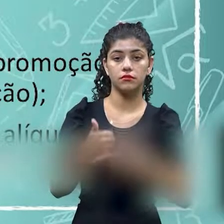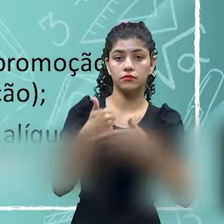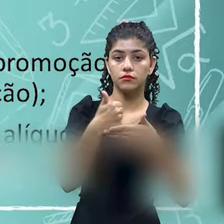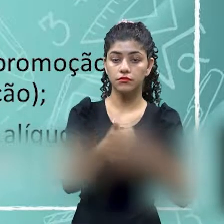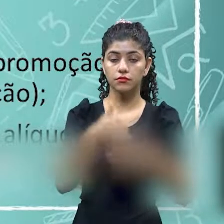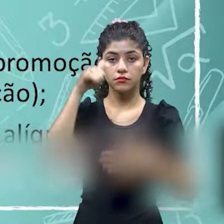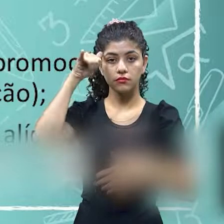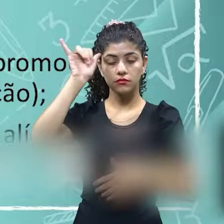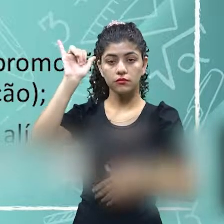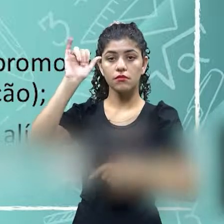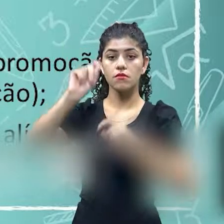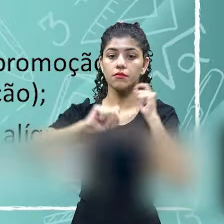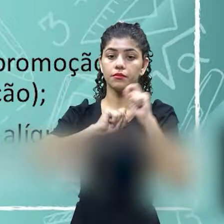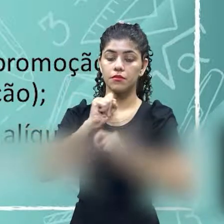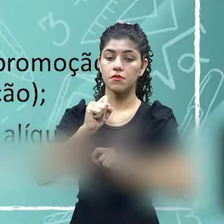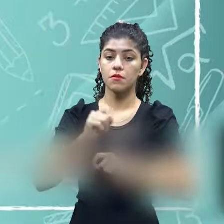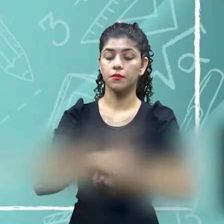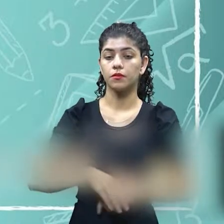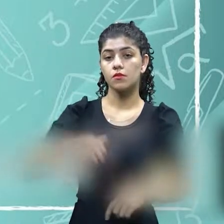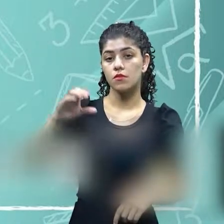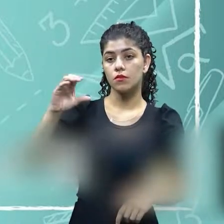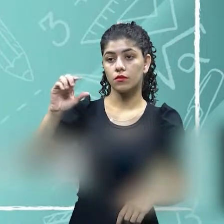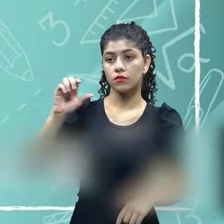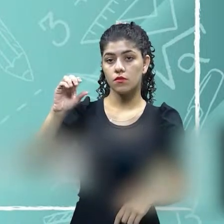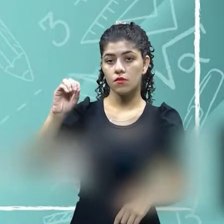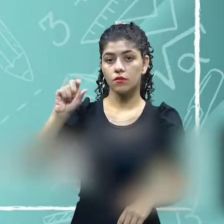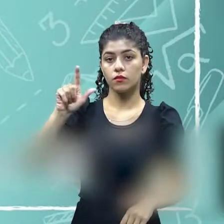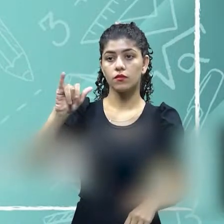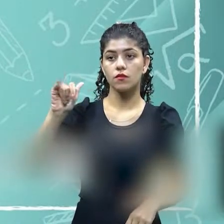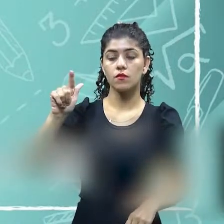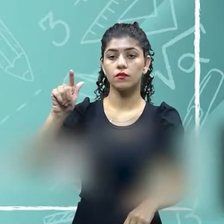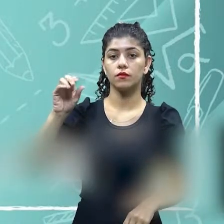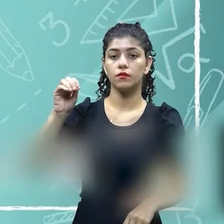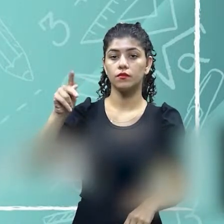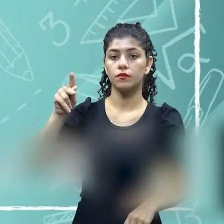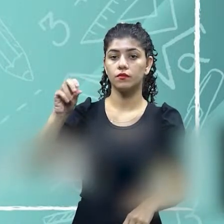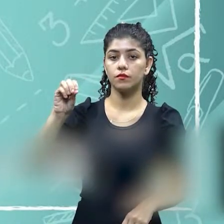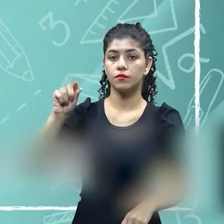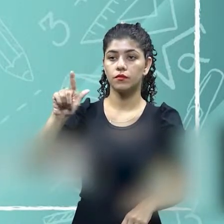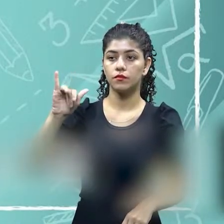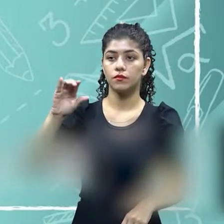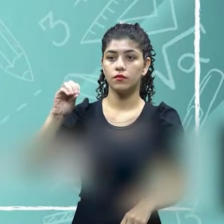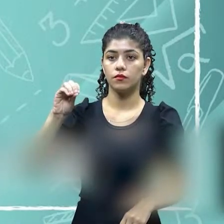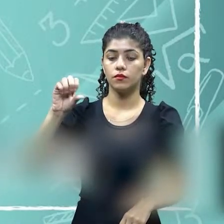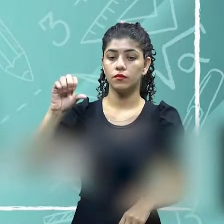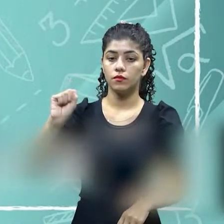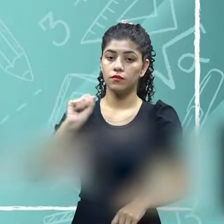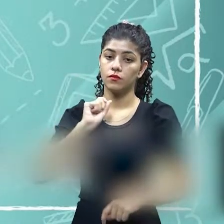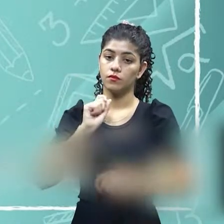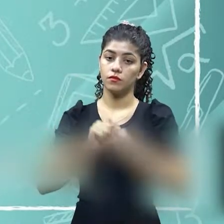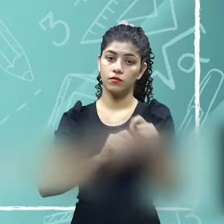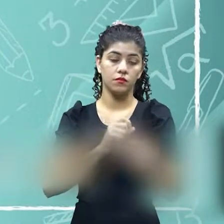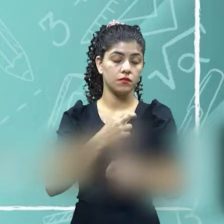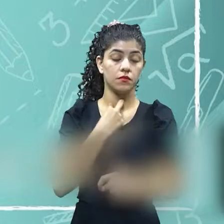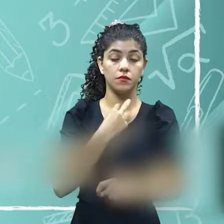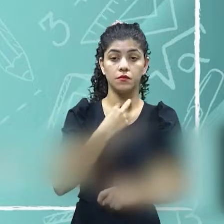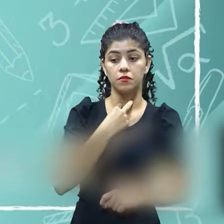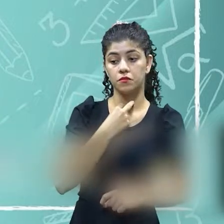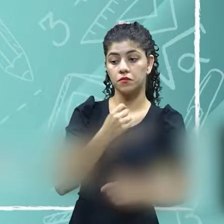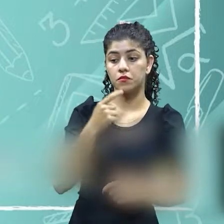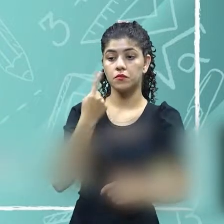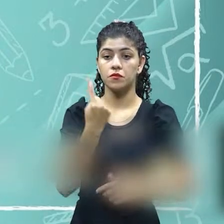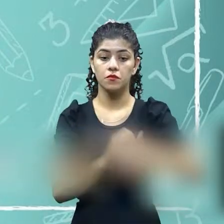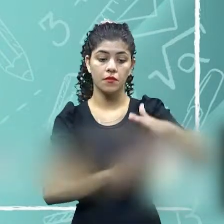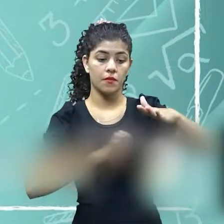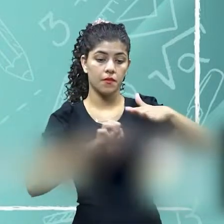evitar a formação de oligopólios, ou seja, oligopólios são a predominância de determinada empresa dentro de um